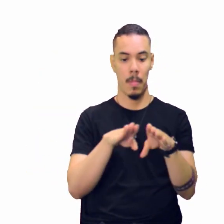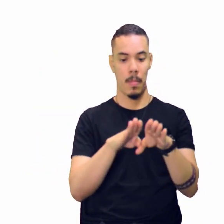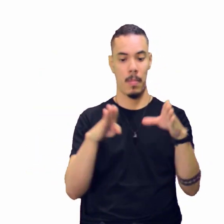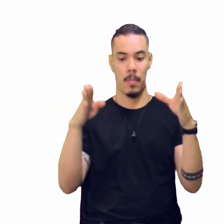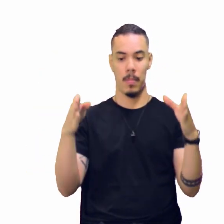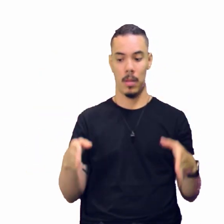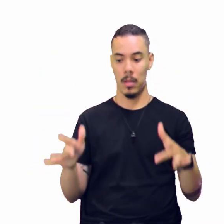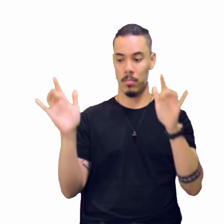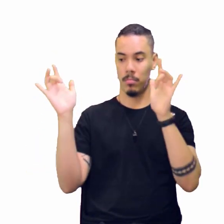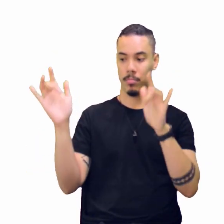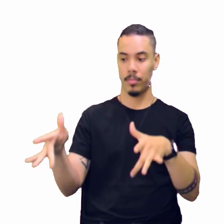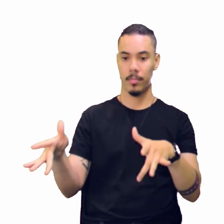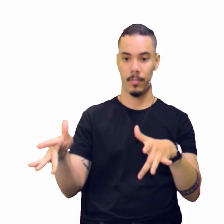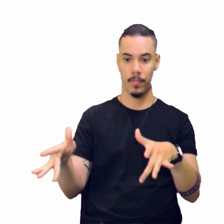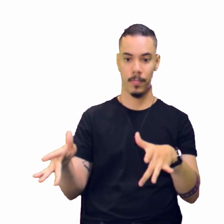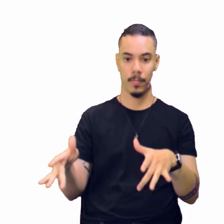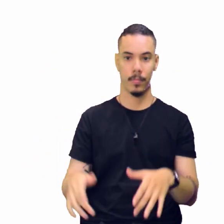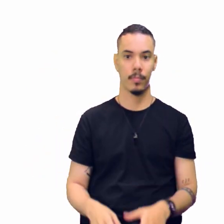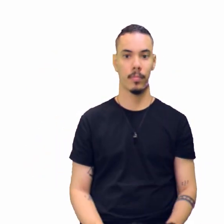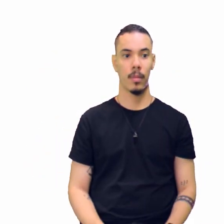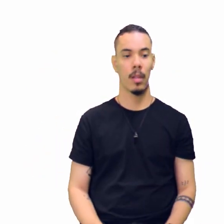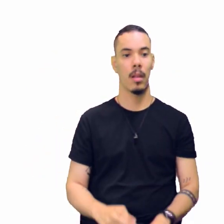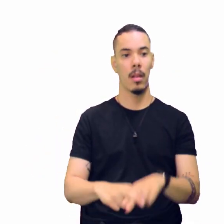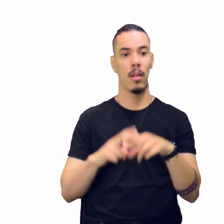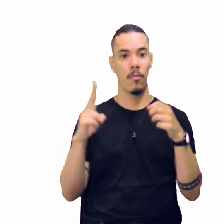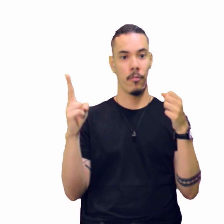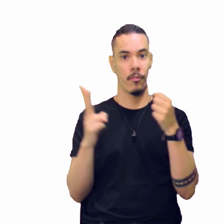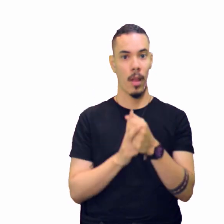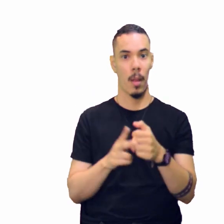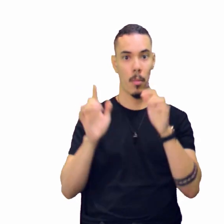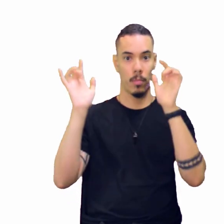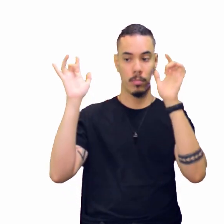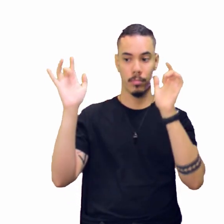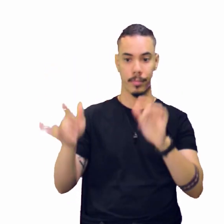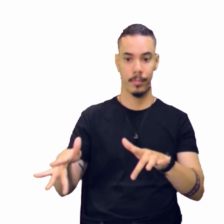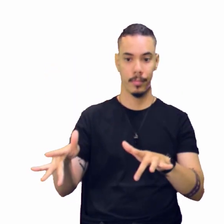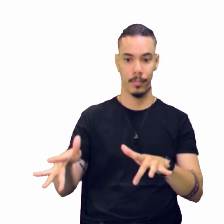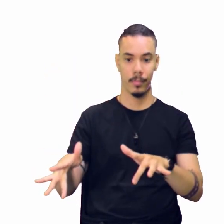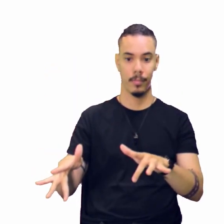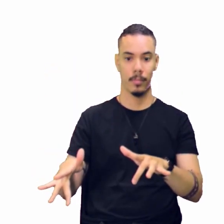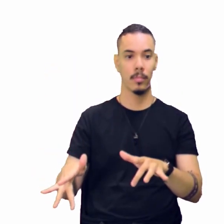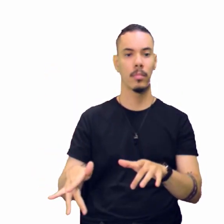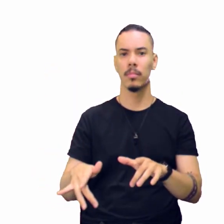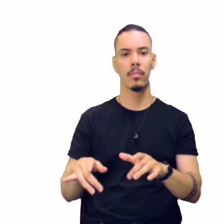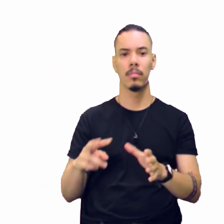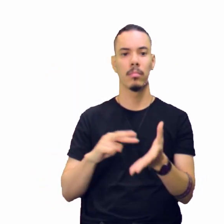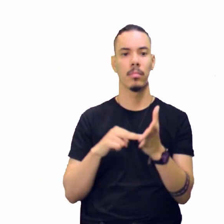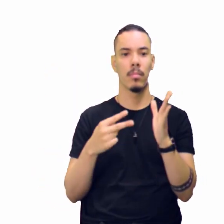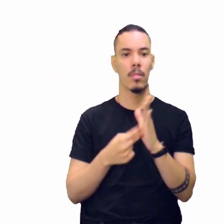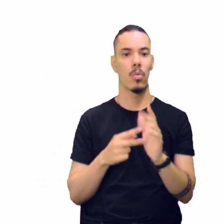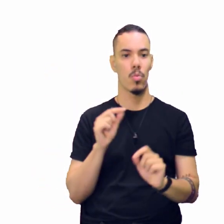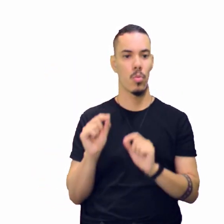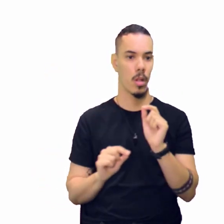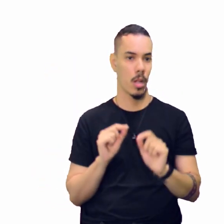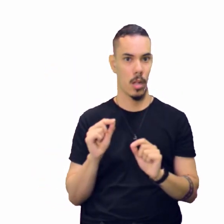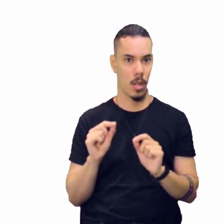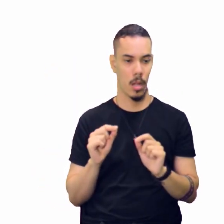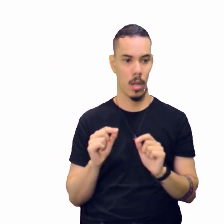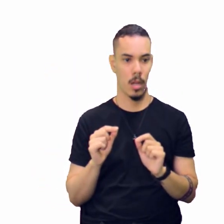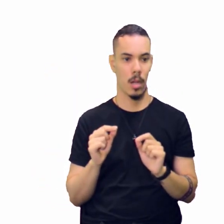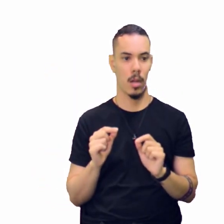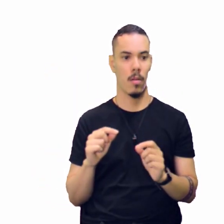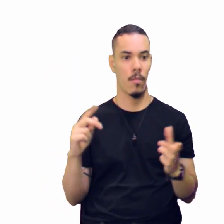mesa. Então, ó, o verbo largar, largou, exprime o quê? Ó,